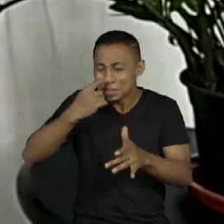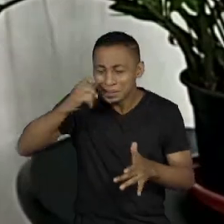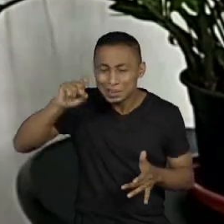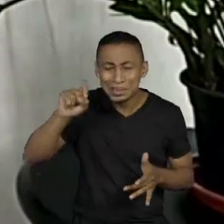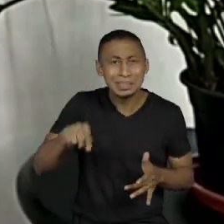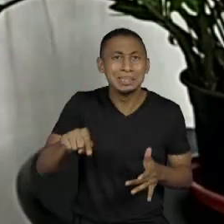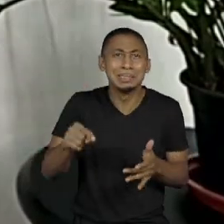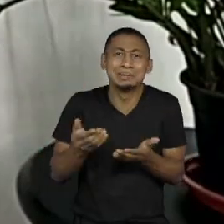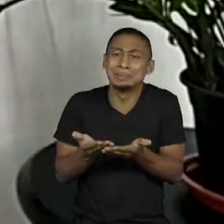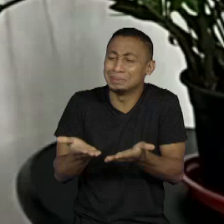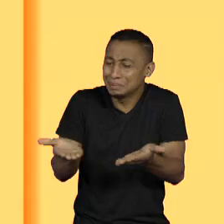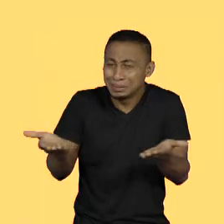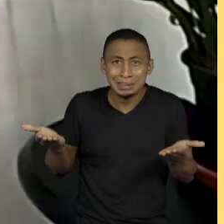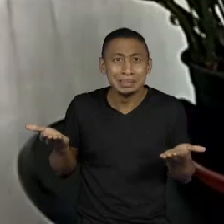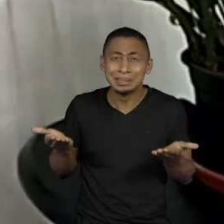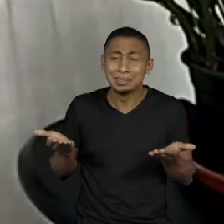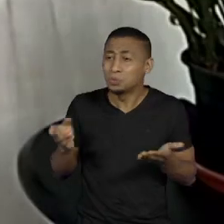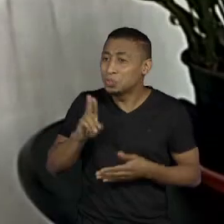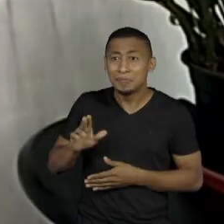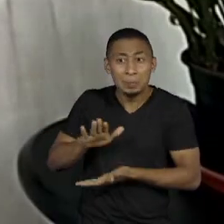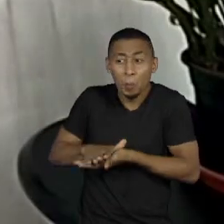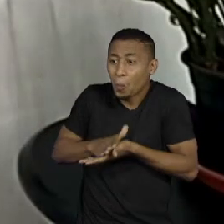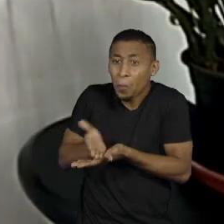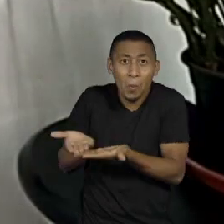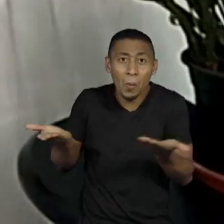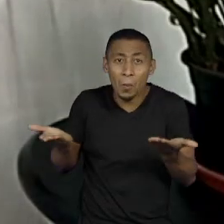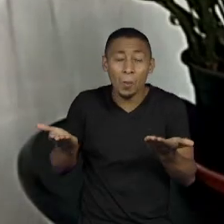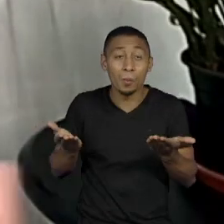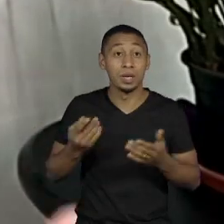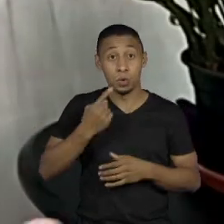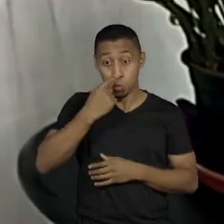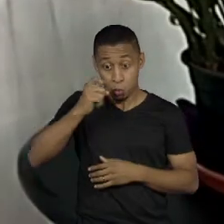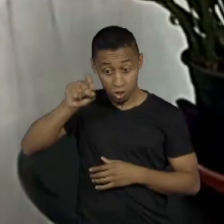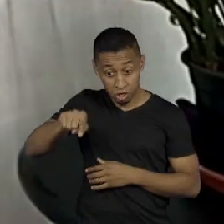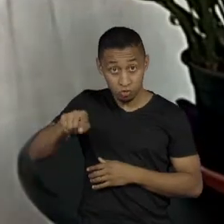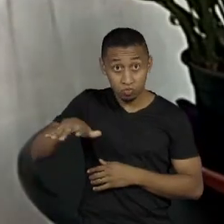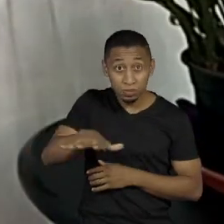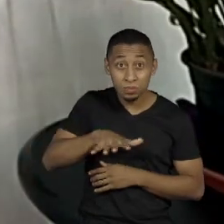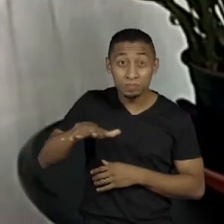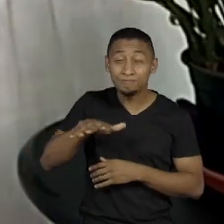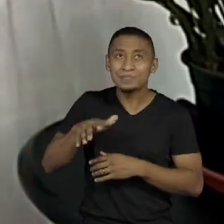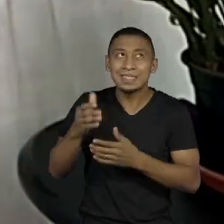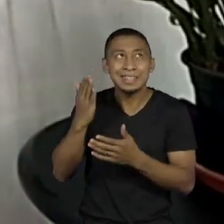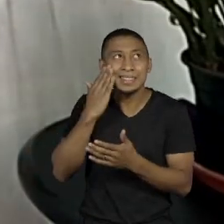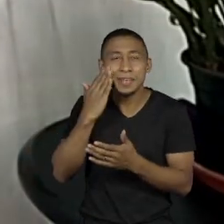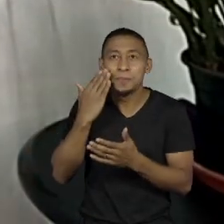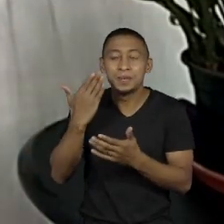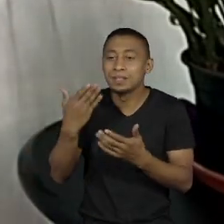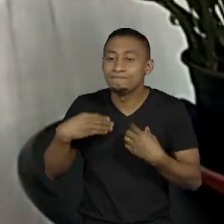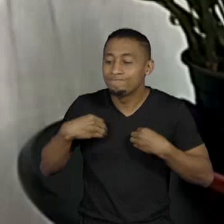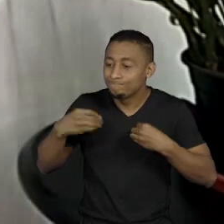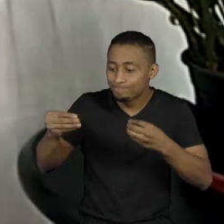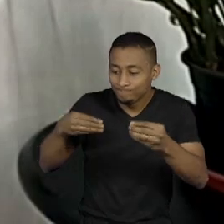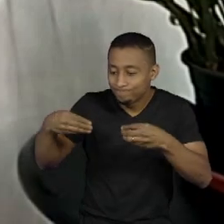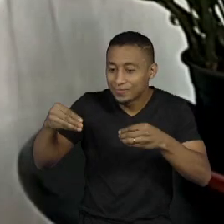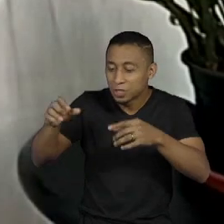Sem serventia nenhuma. O lixo, mais é o lixo que vai para o aterro. Eu sempre pensava se eu pudesse diminuir essa